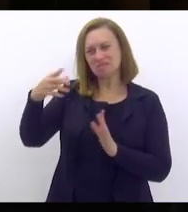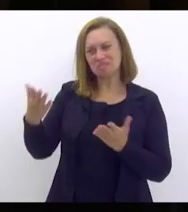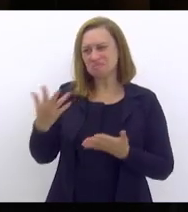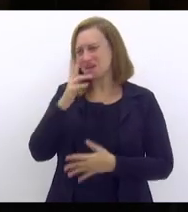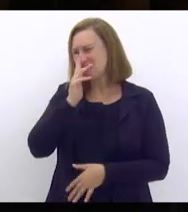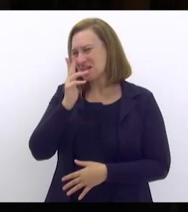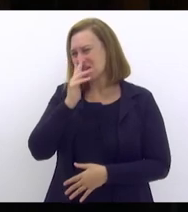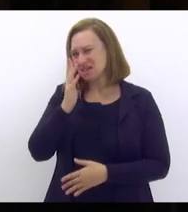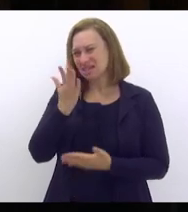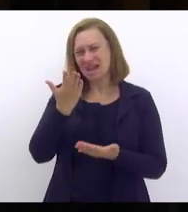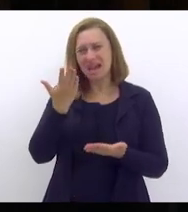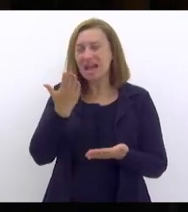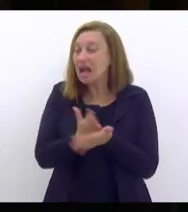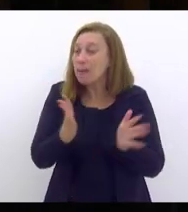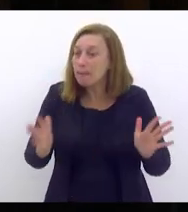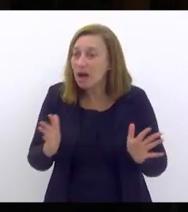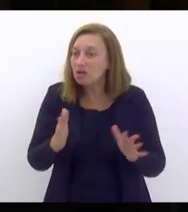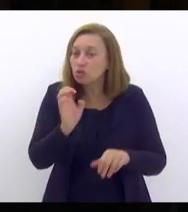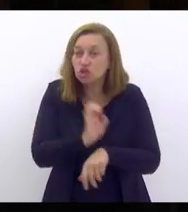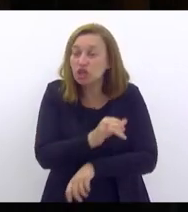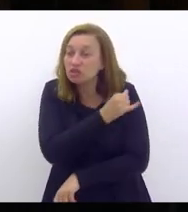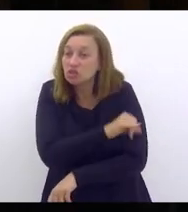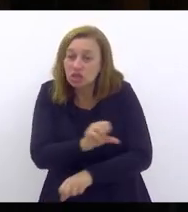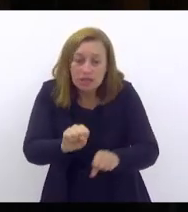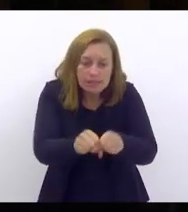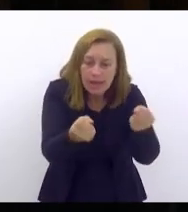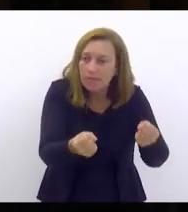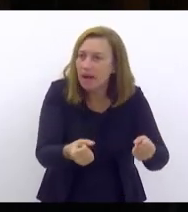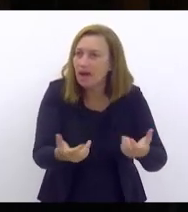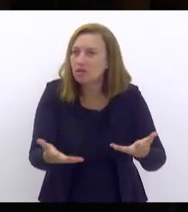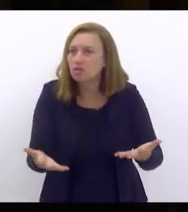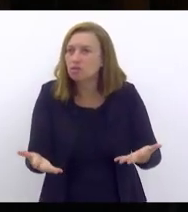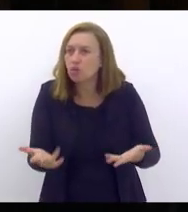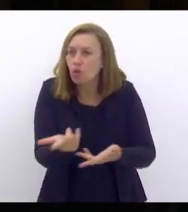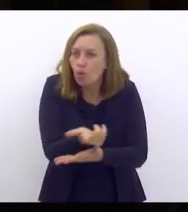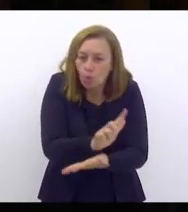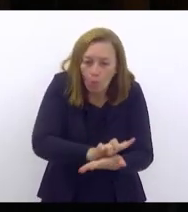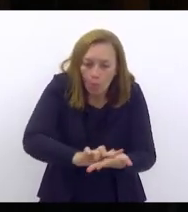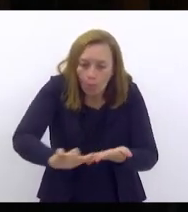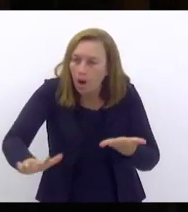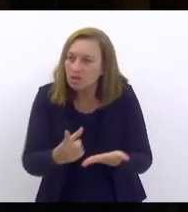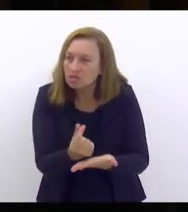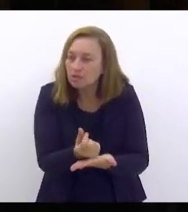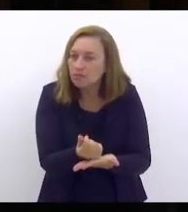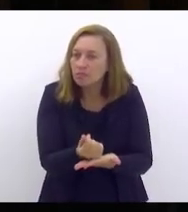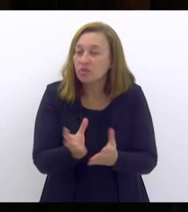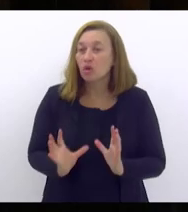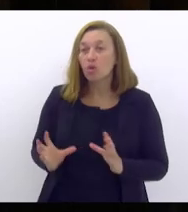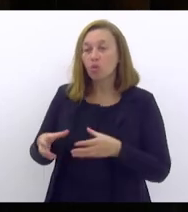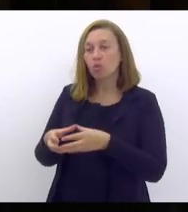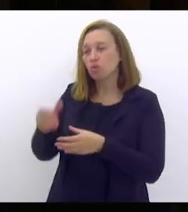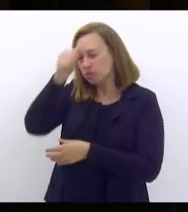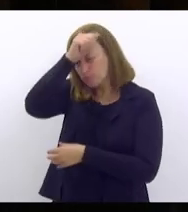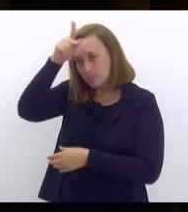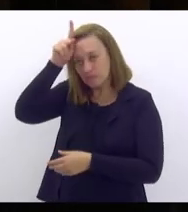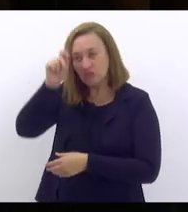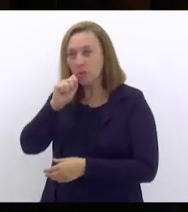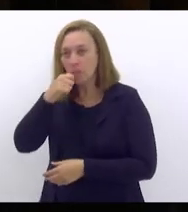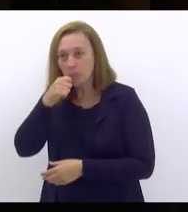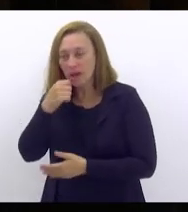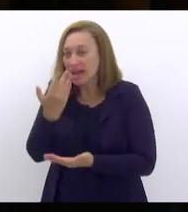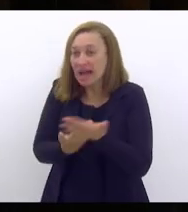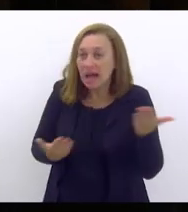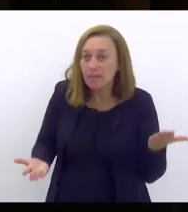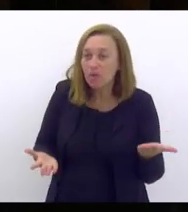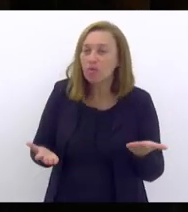Que acabaram com o Estado do Rio de Janeiro, quebraram o Estado do Rio de Janeiro, foi o grupo do prefeito Eduardo Paes que acabou com o Estado do